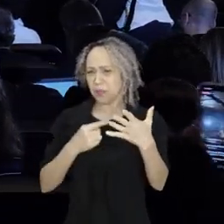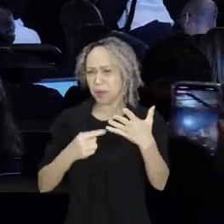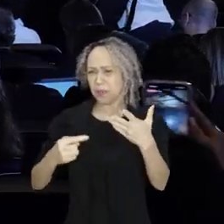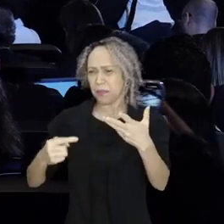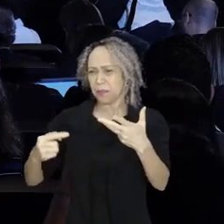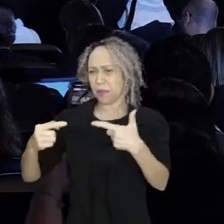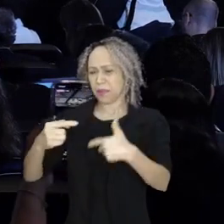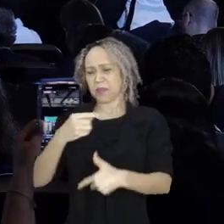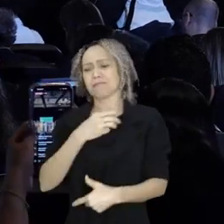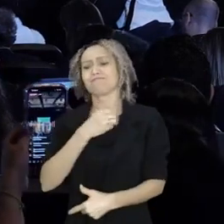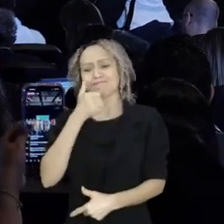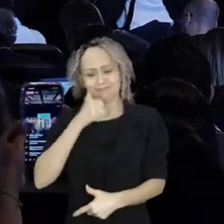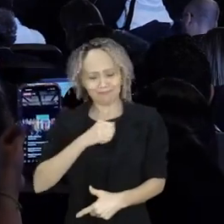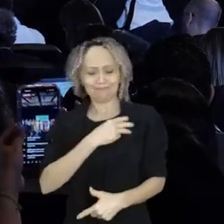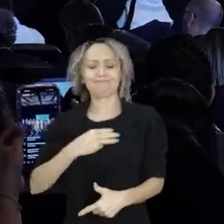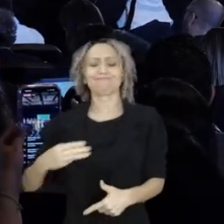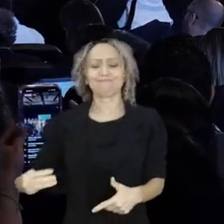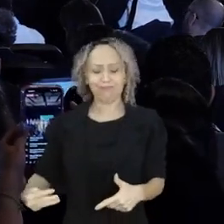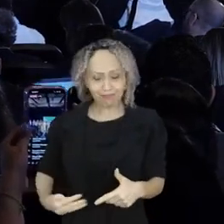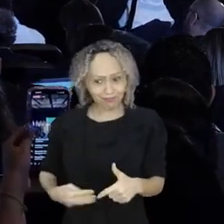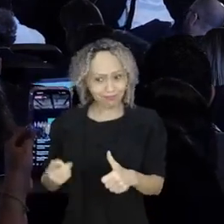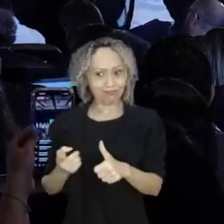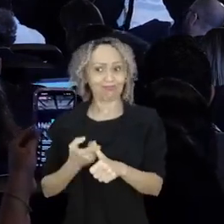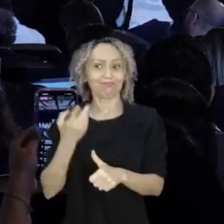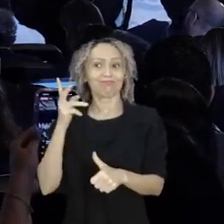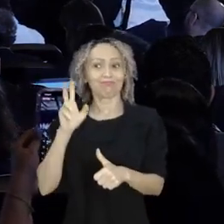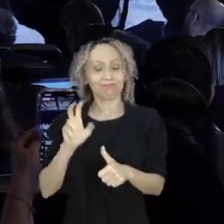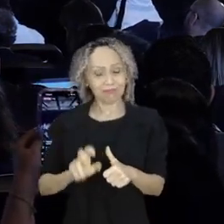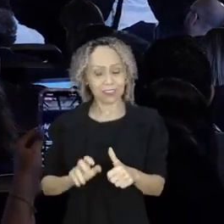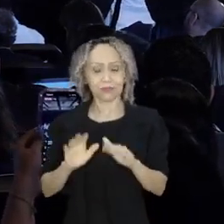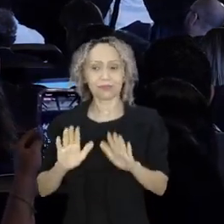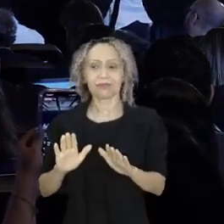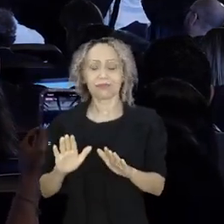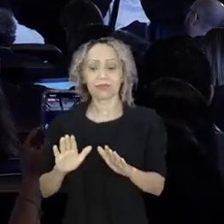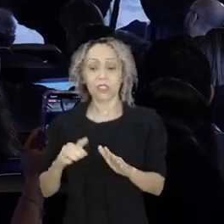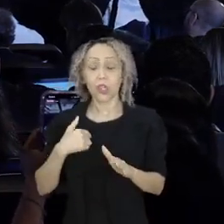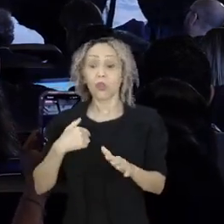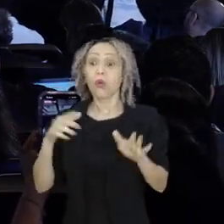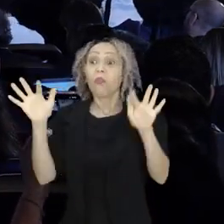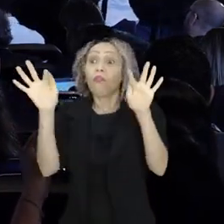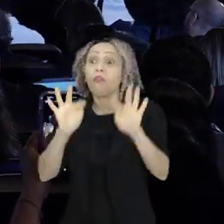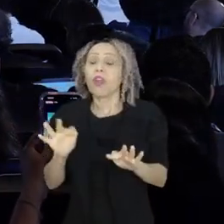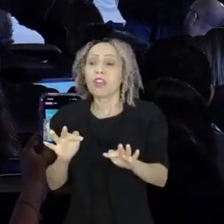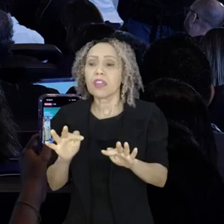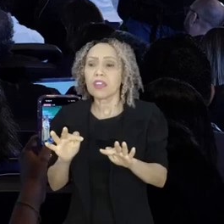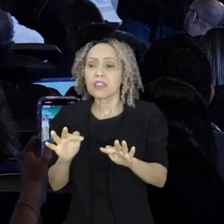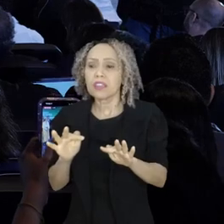E estou feliz porque nunca antes na história do Brasil nós tivemos